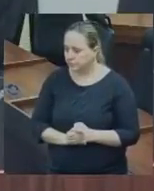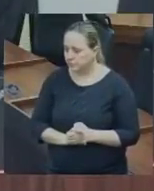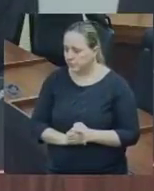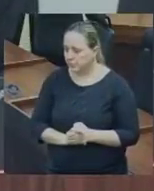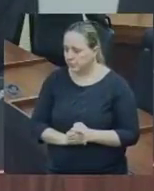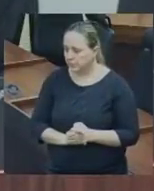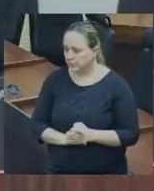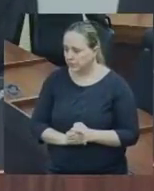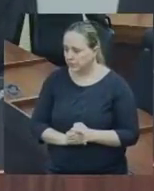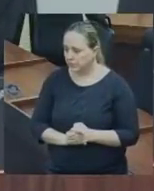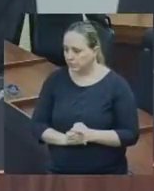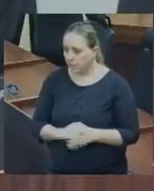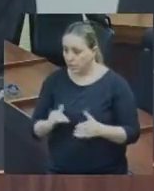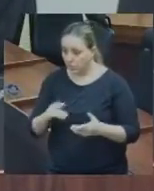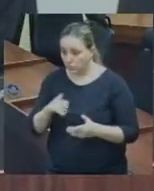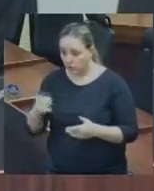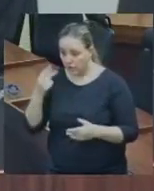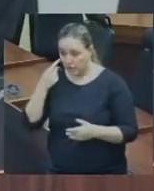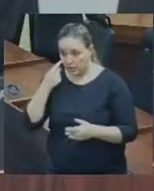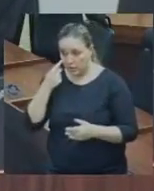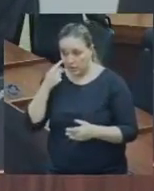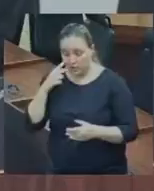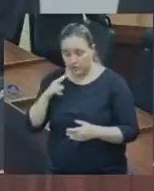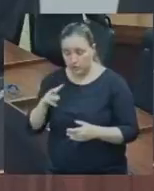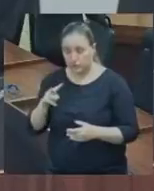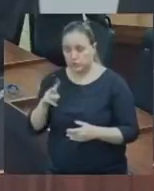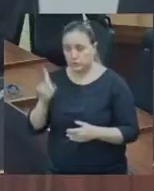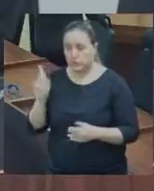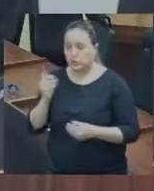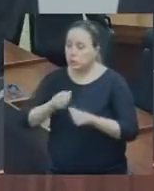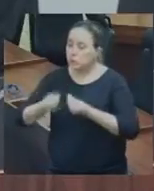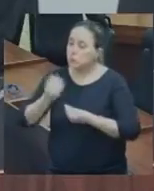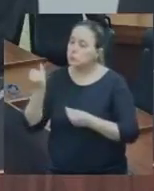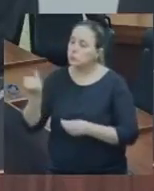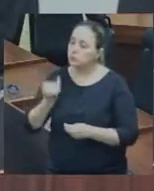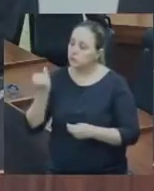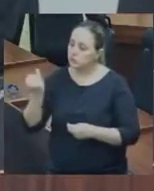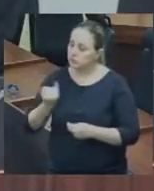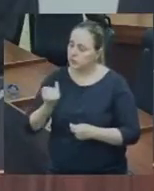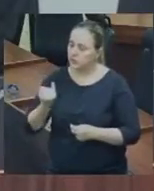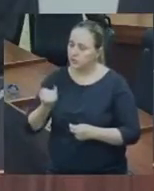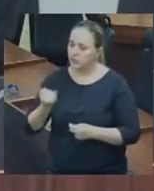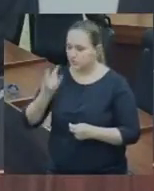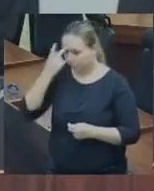é vocês estão vendo como é importante